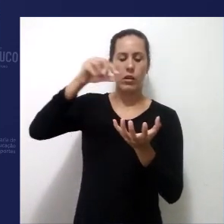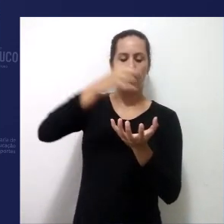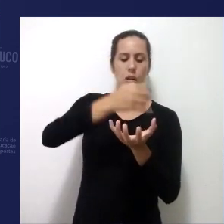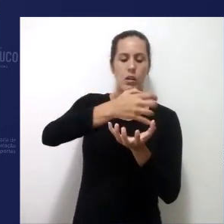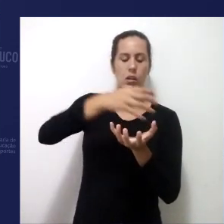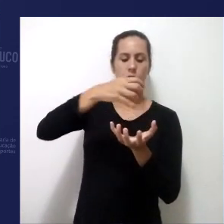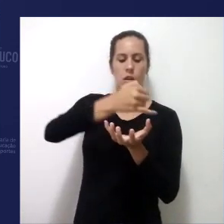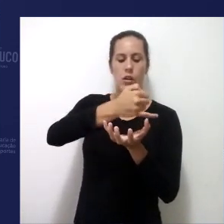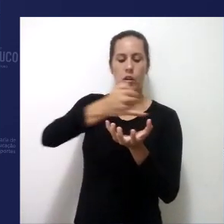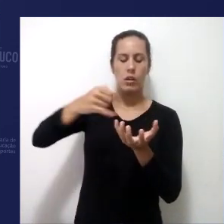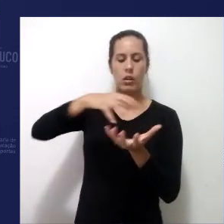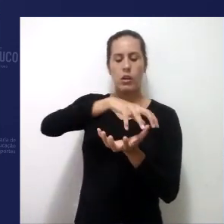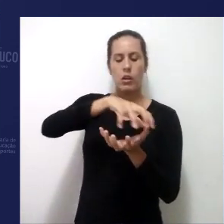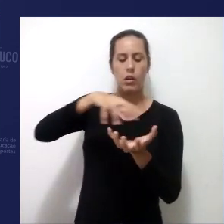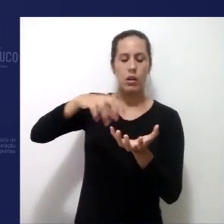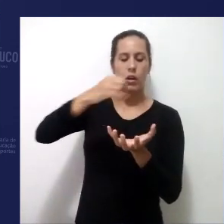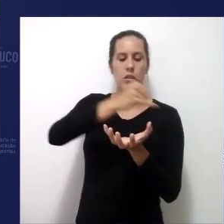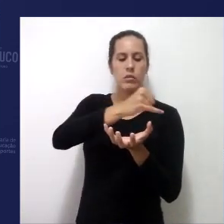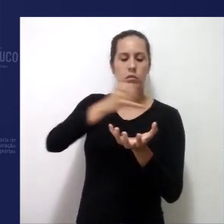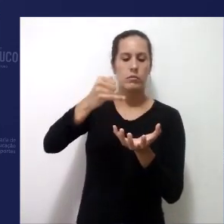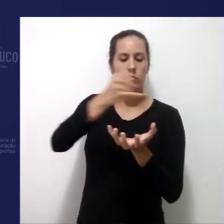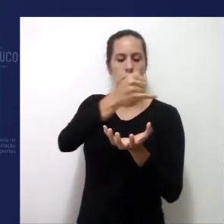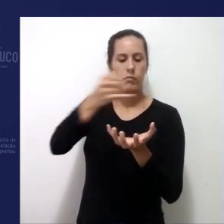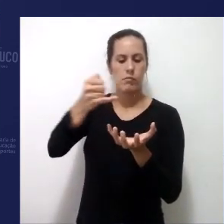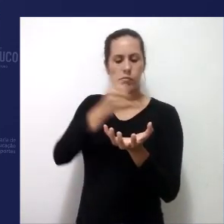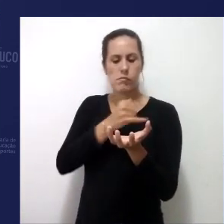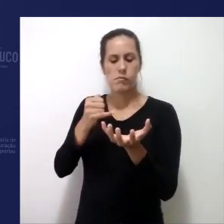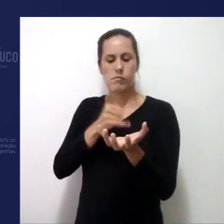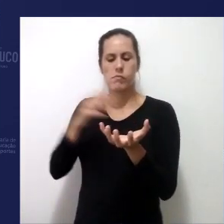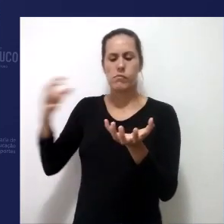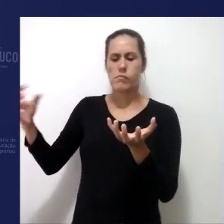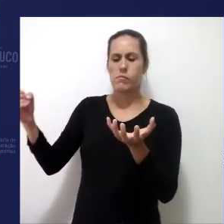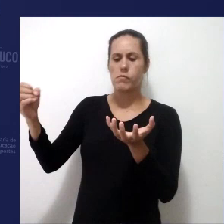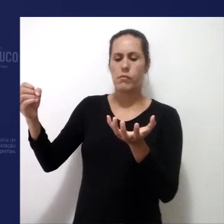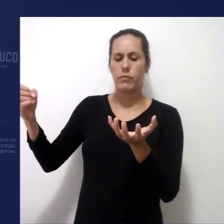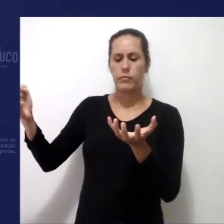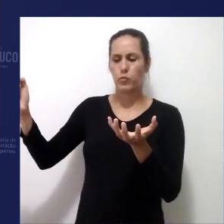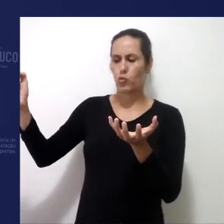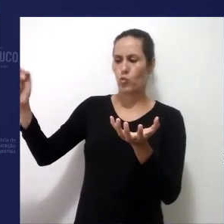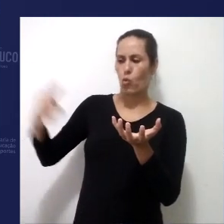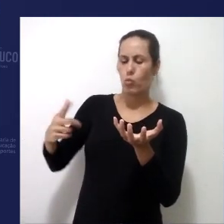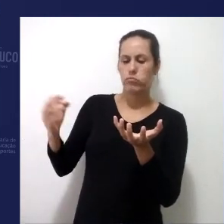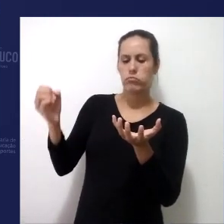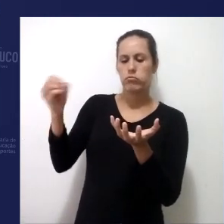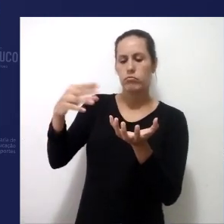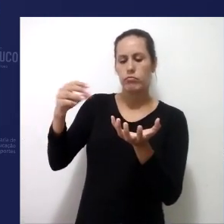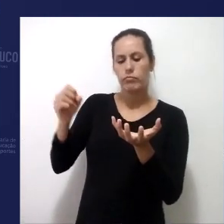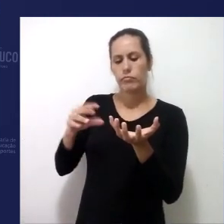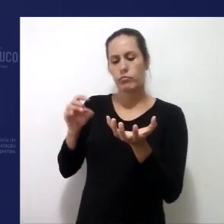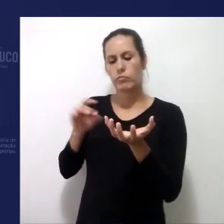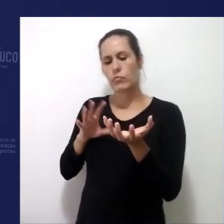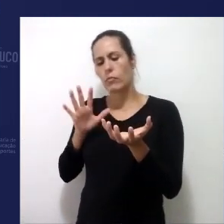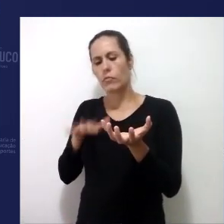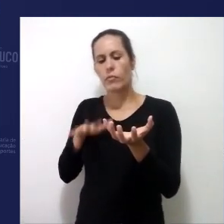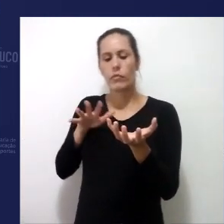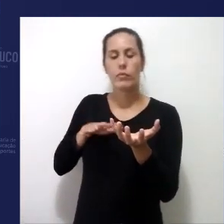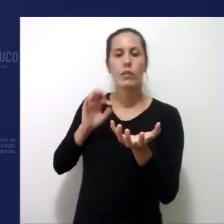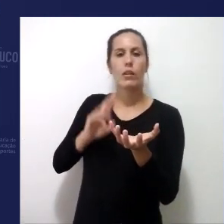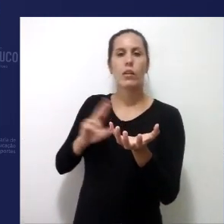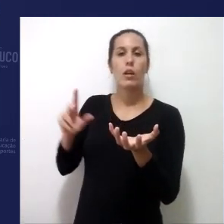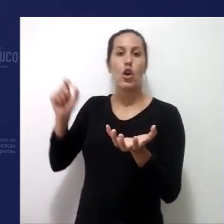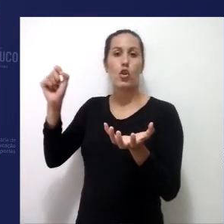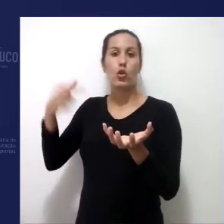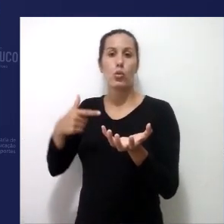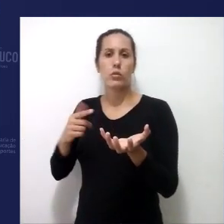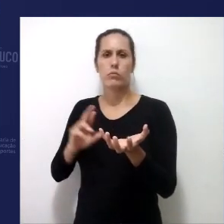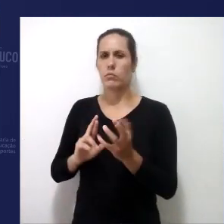de Capricórnio, né? A gente vai ter a linha do Equador, as zonas tropicais, as zonas temperadas. Cada uma